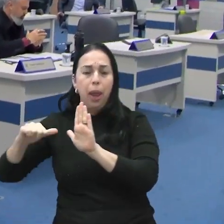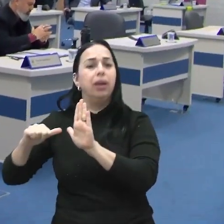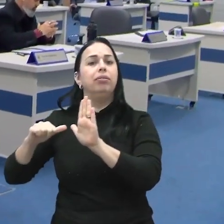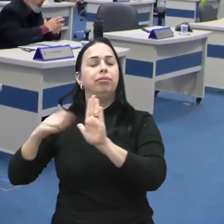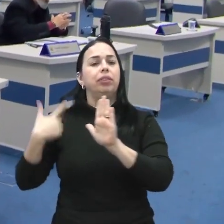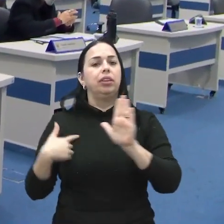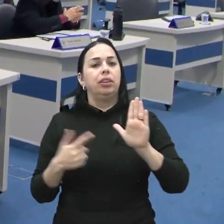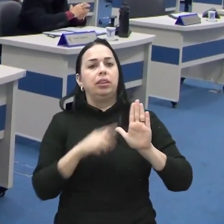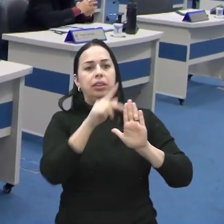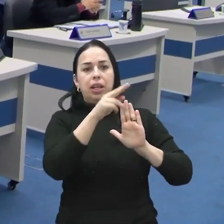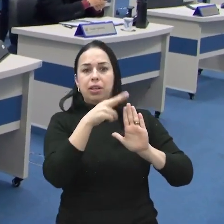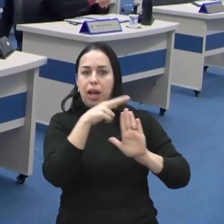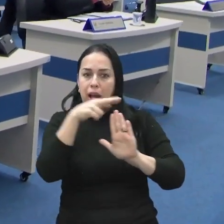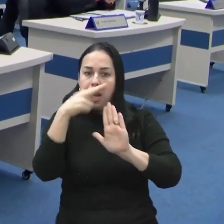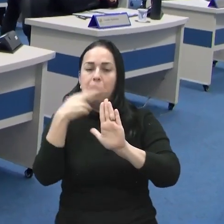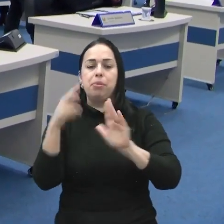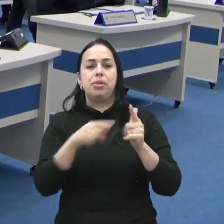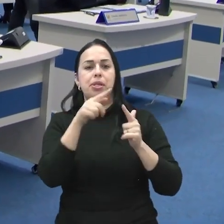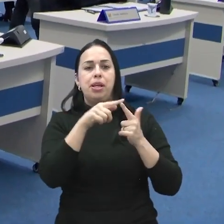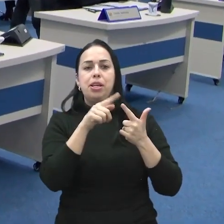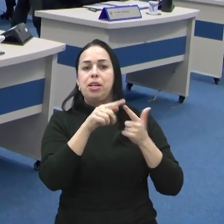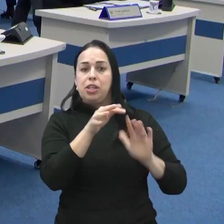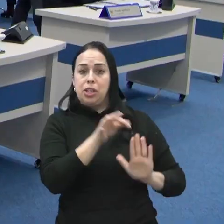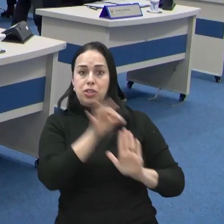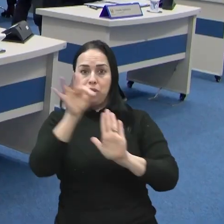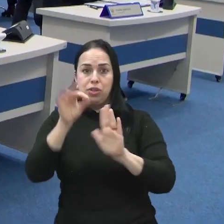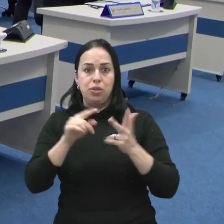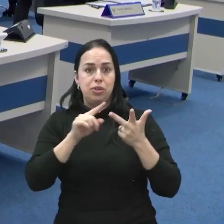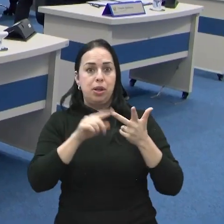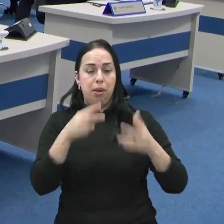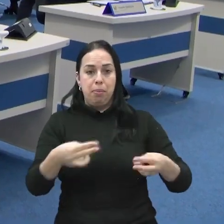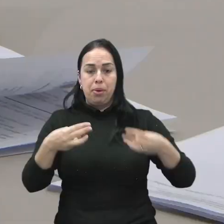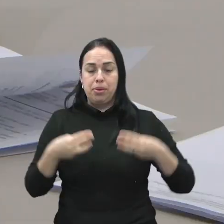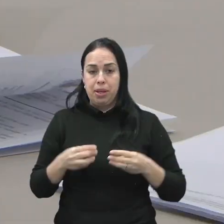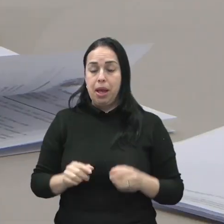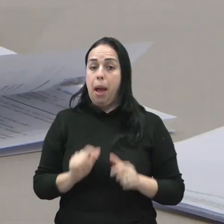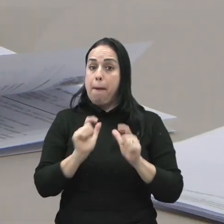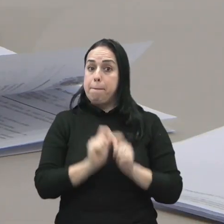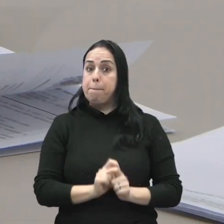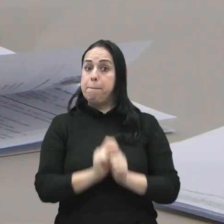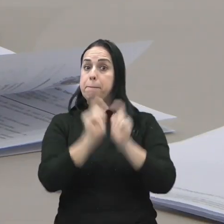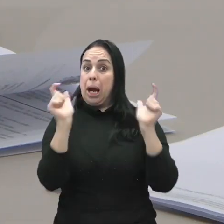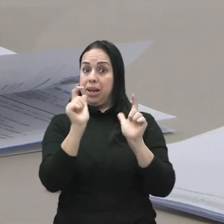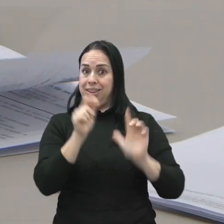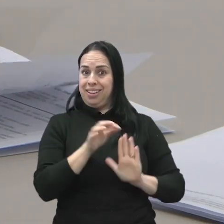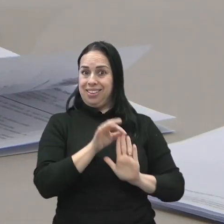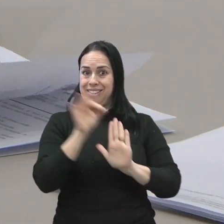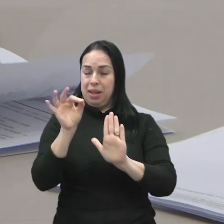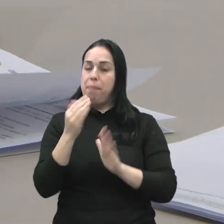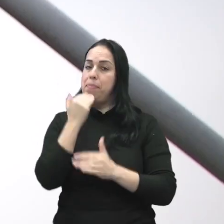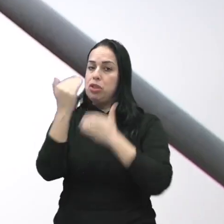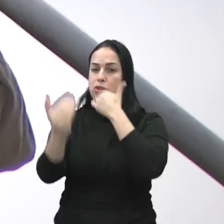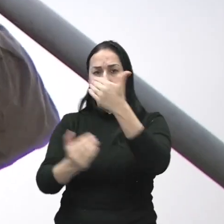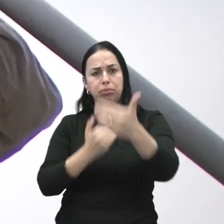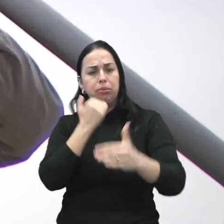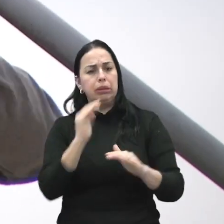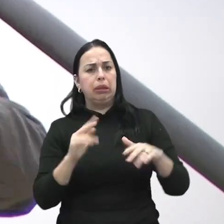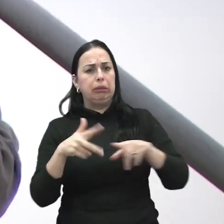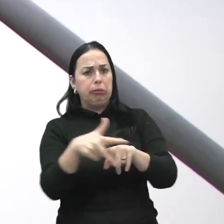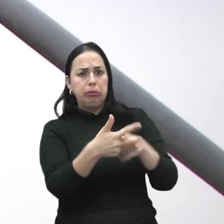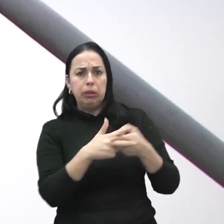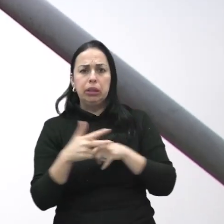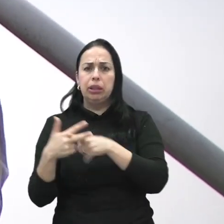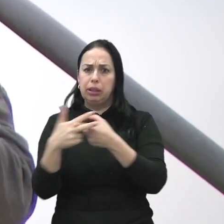sessão do ano estavam requerimentos, indicações e moções. A maior parte das indicações solicitavam serviços